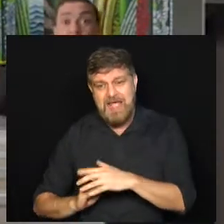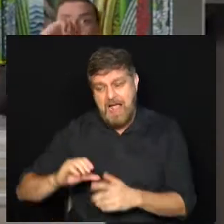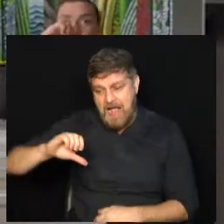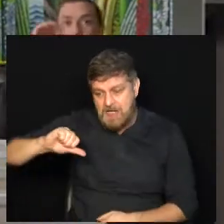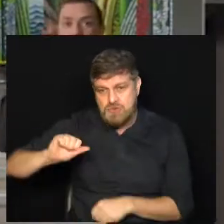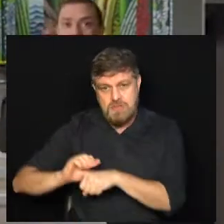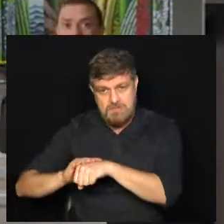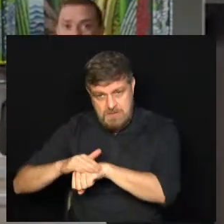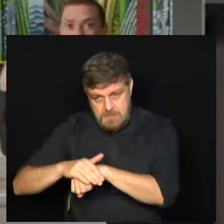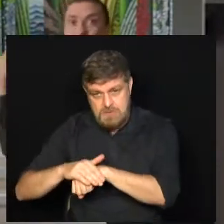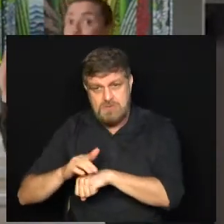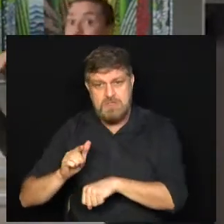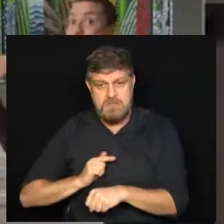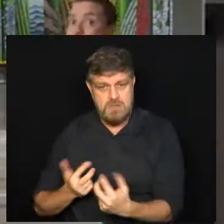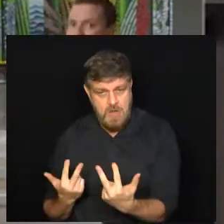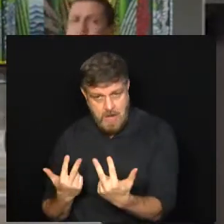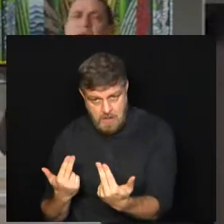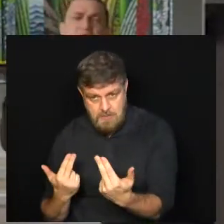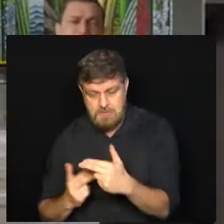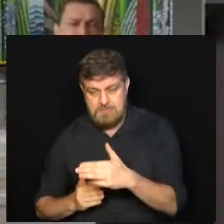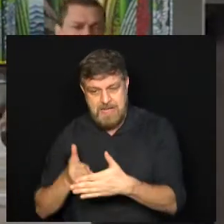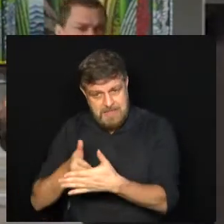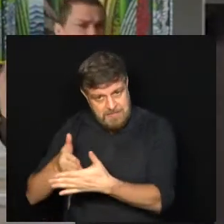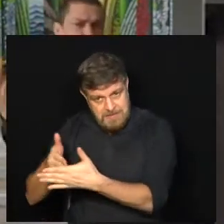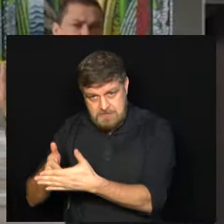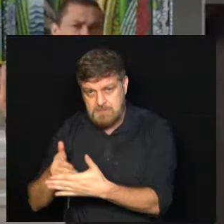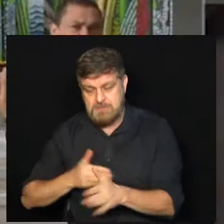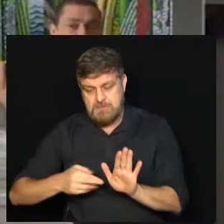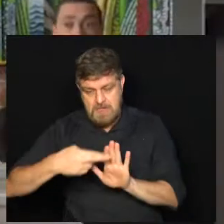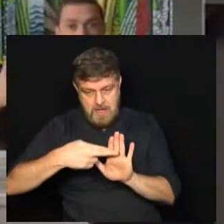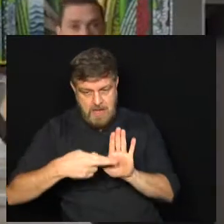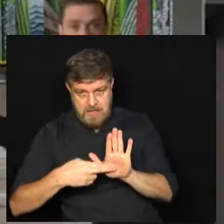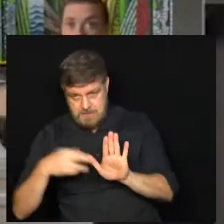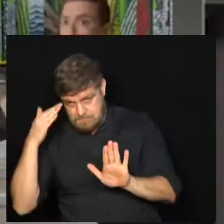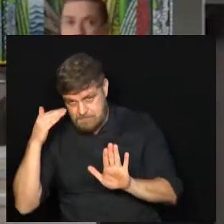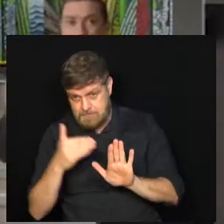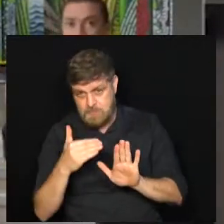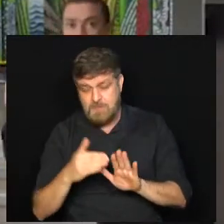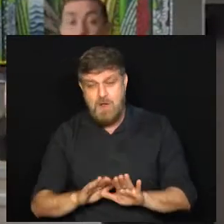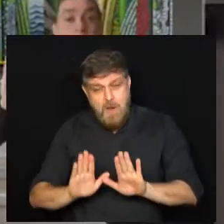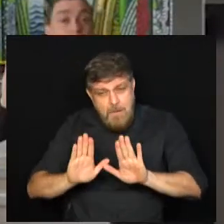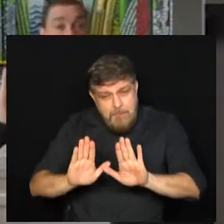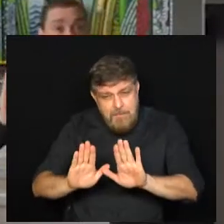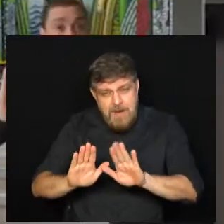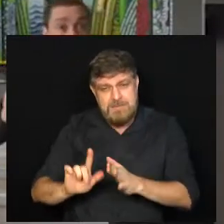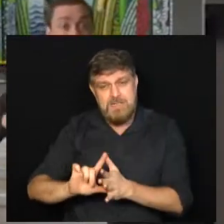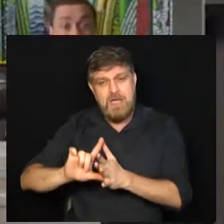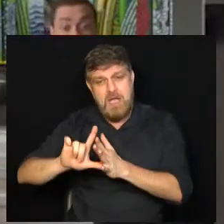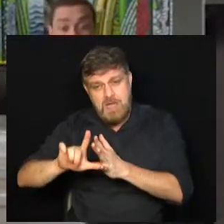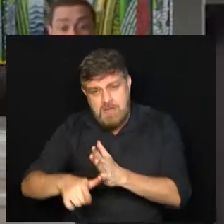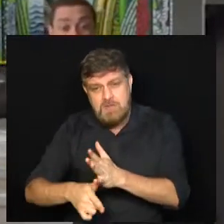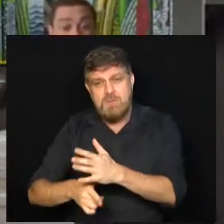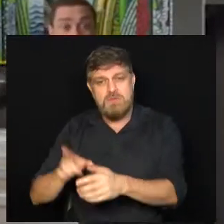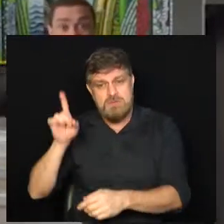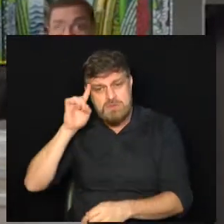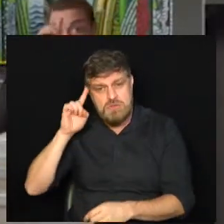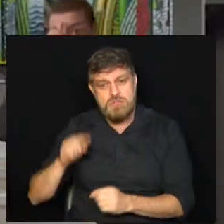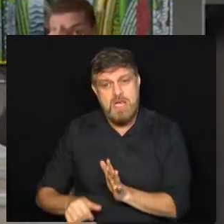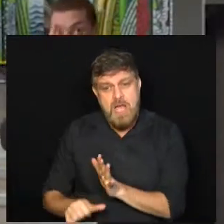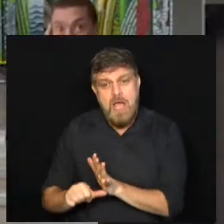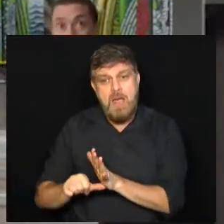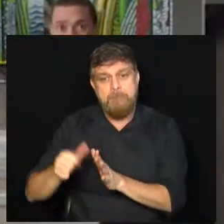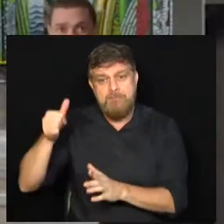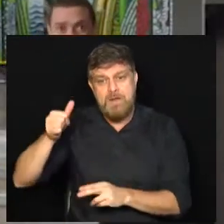horas, com as mesmas limitações que estão em vigor. Porém, a partir do dia 1º de